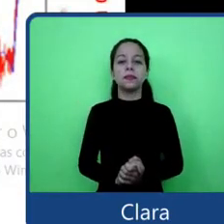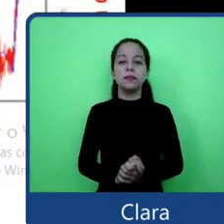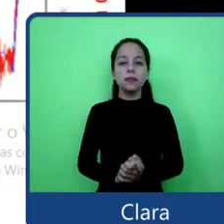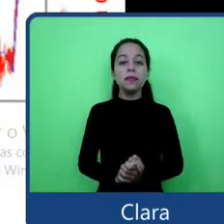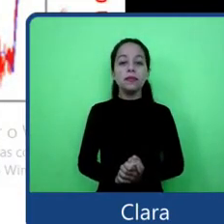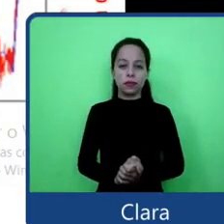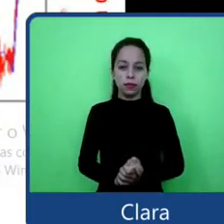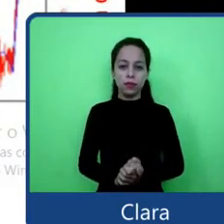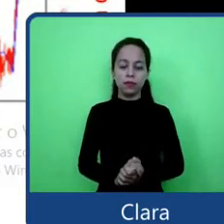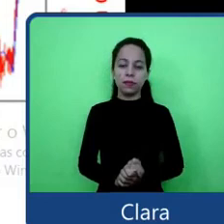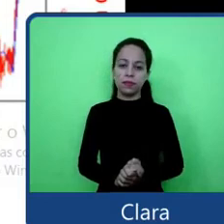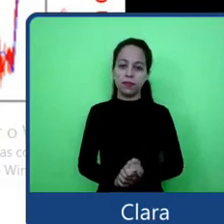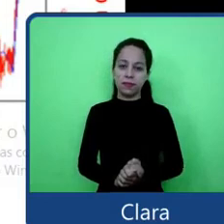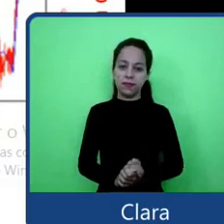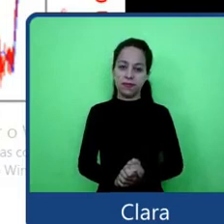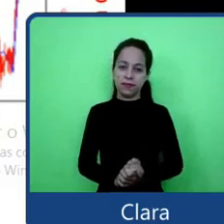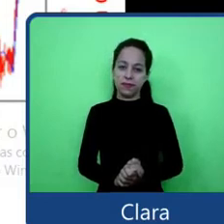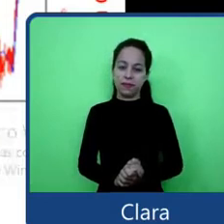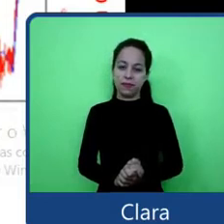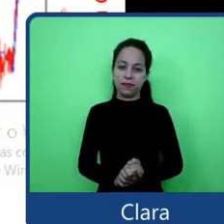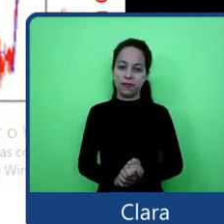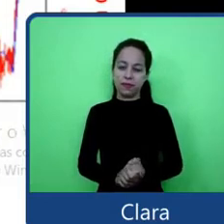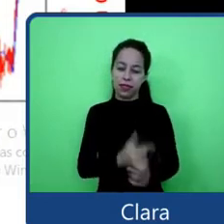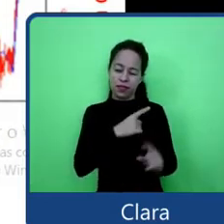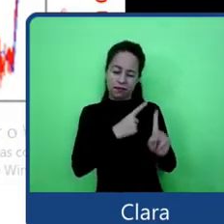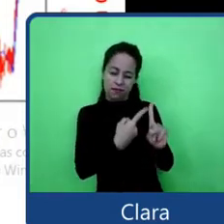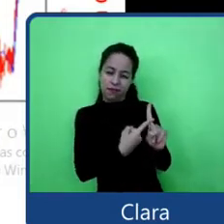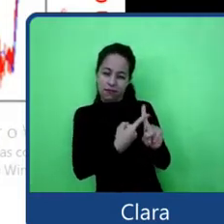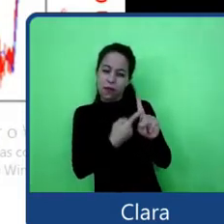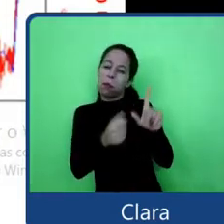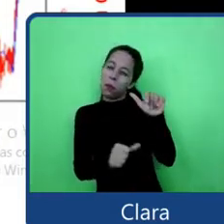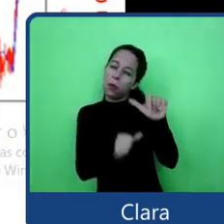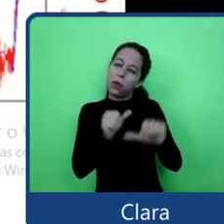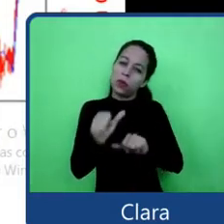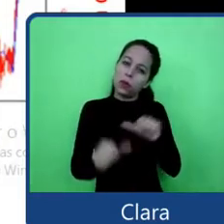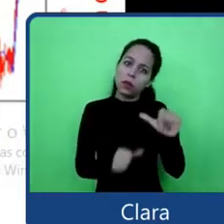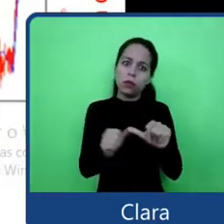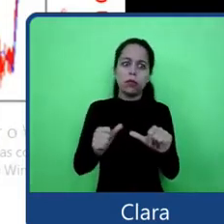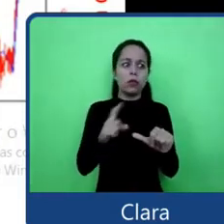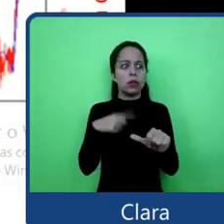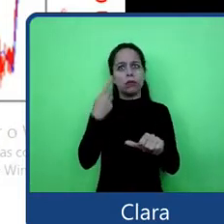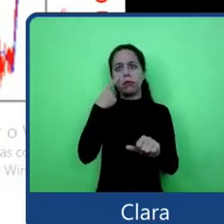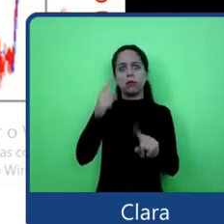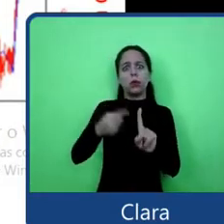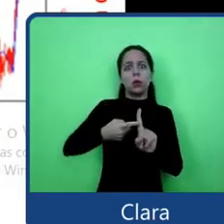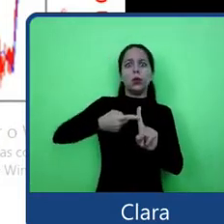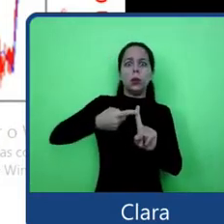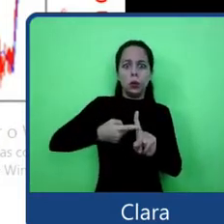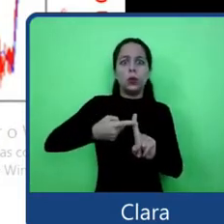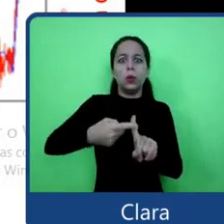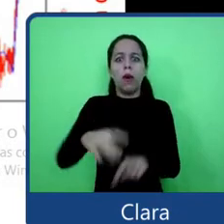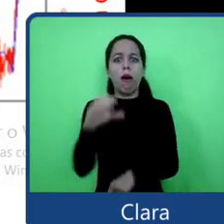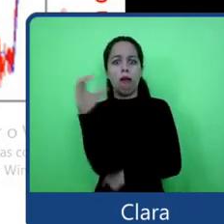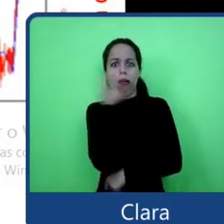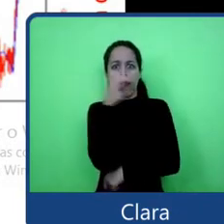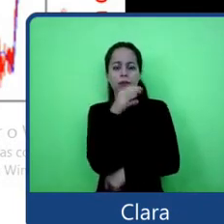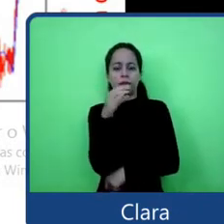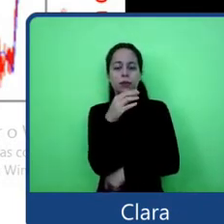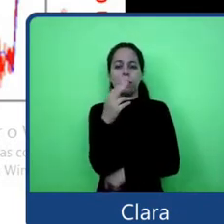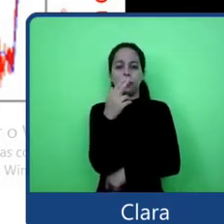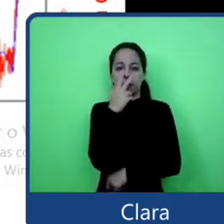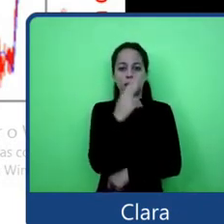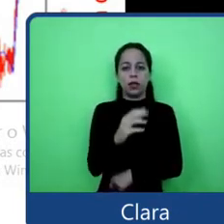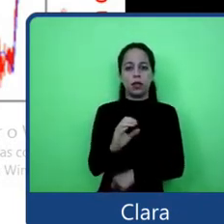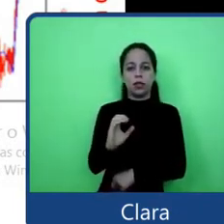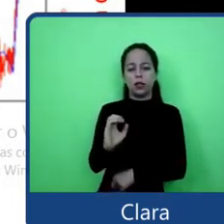Essa mudança, né, de temperatura está acontecendo de maneira muito rápida, então a gente já aumentou aí entre 0,8 graus